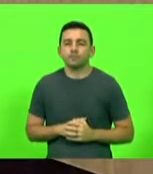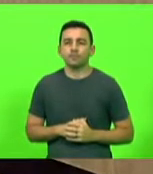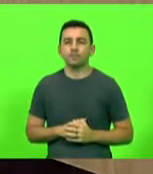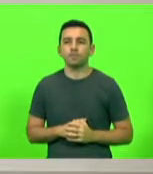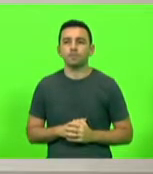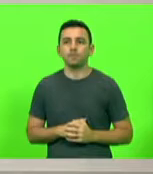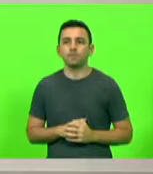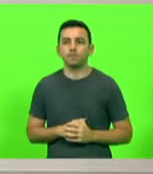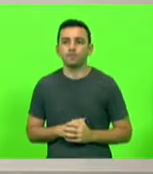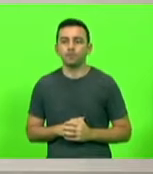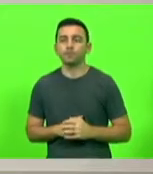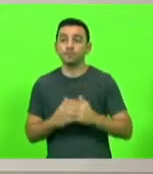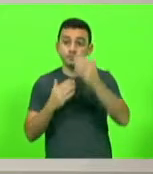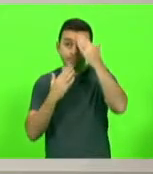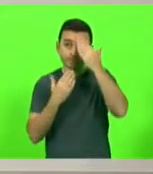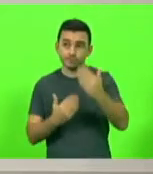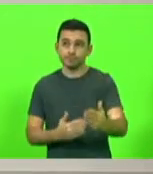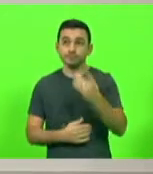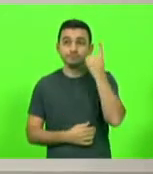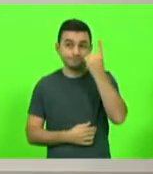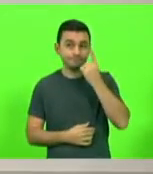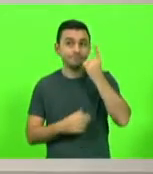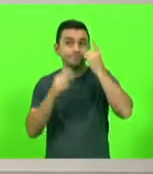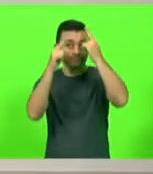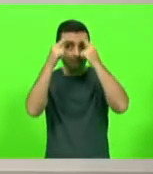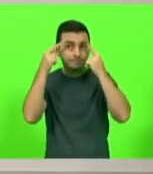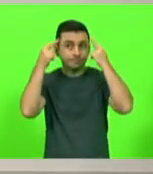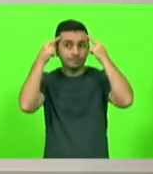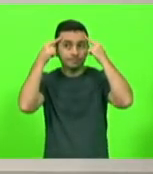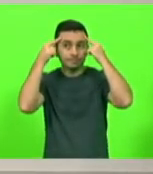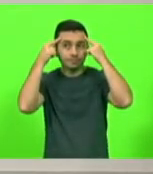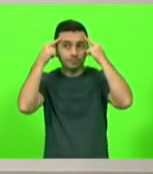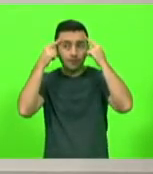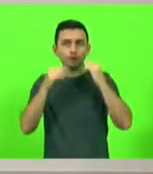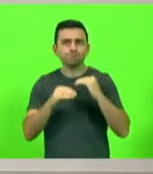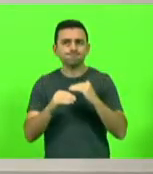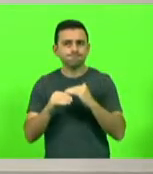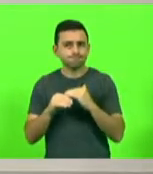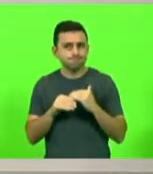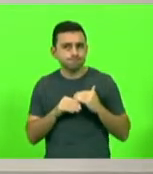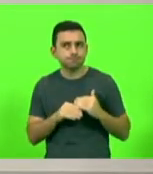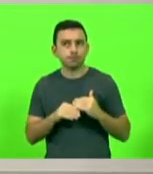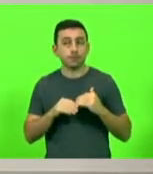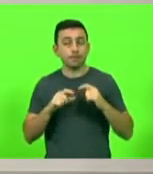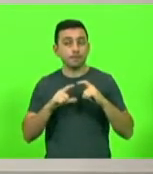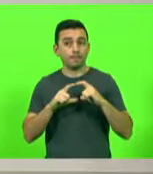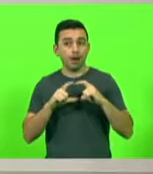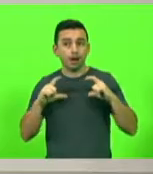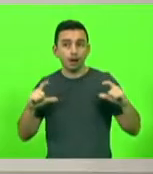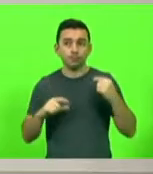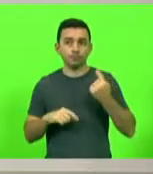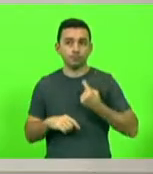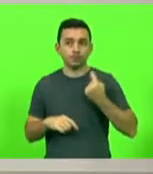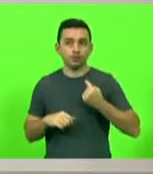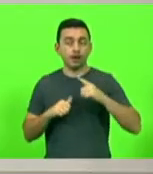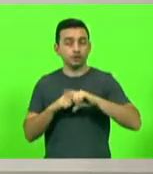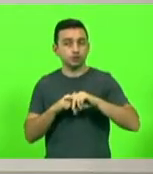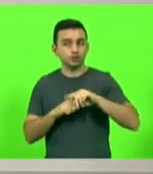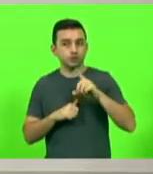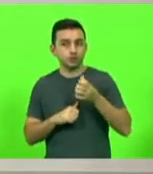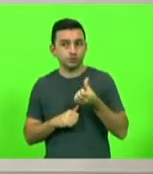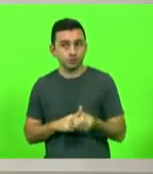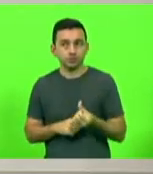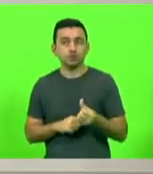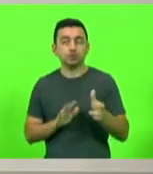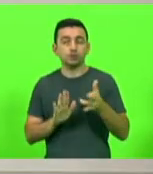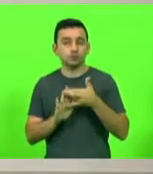Obrigado, deputado Neudir Saretto. Em consonância com o parágrafo 1º do artigo 106 do